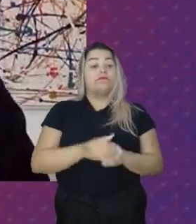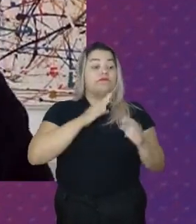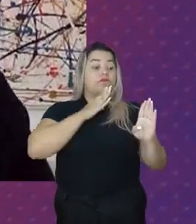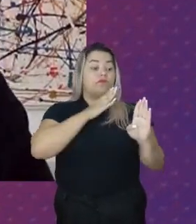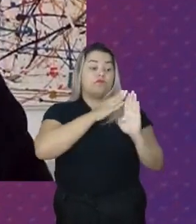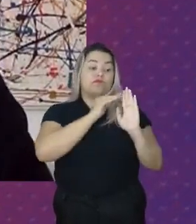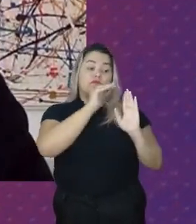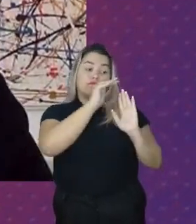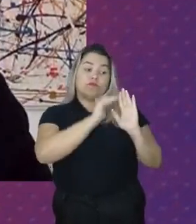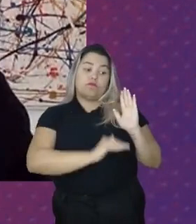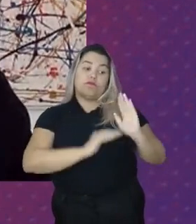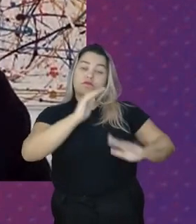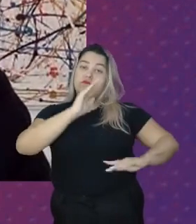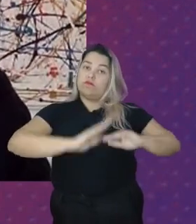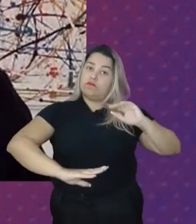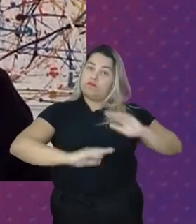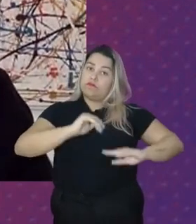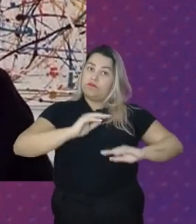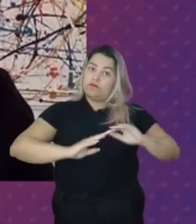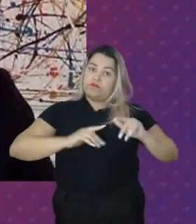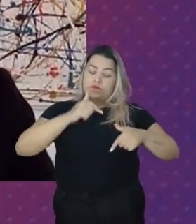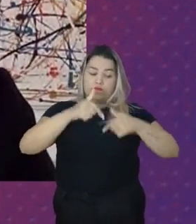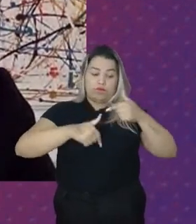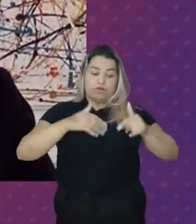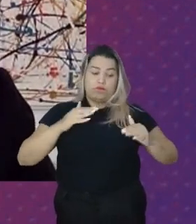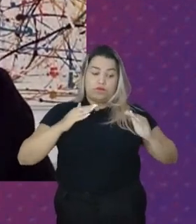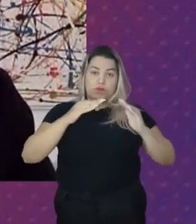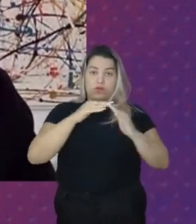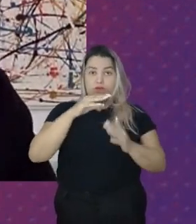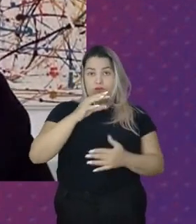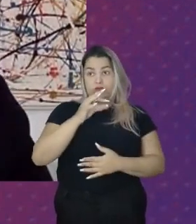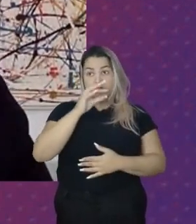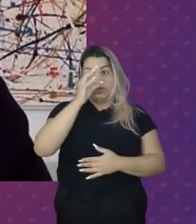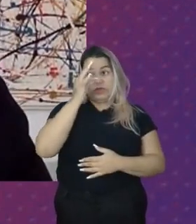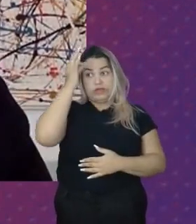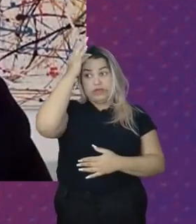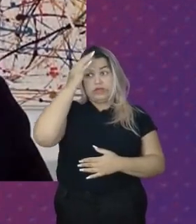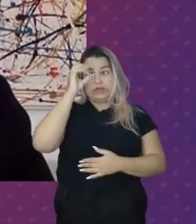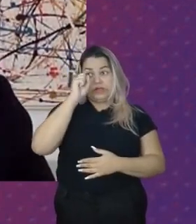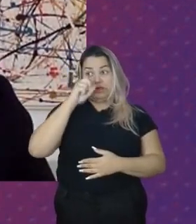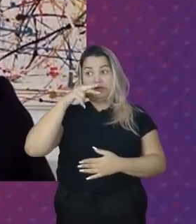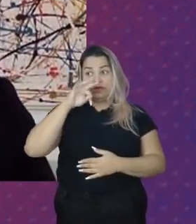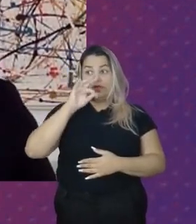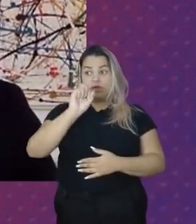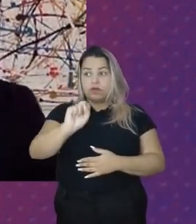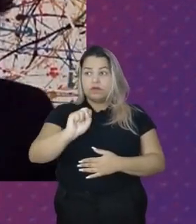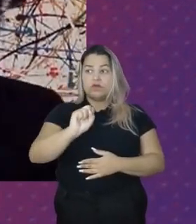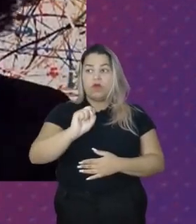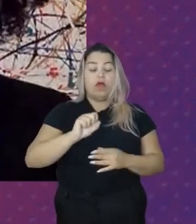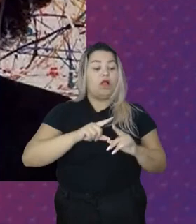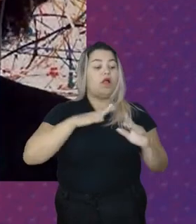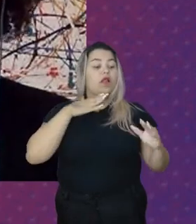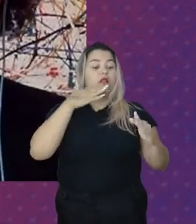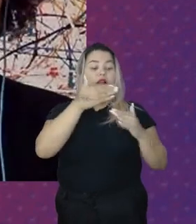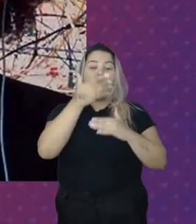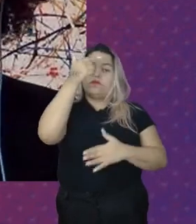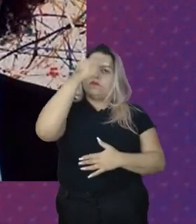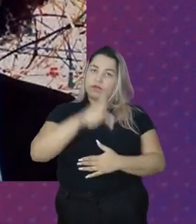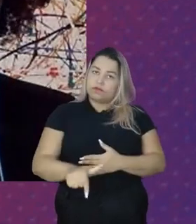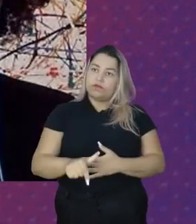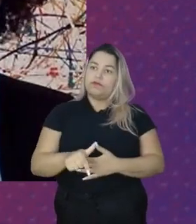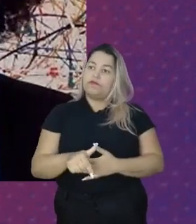objetivo da Associação Profissional dos Empregados Domésticos de Santos era alcançar o direito